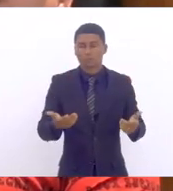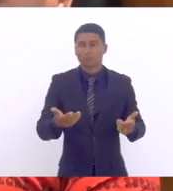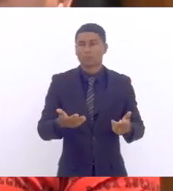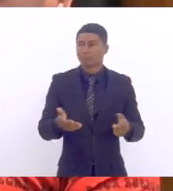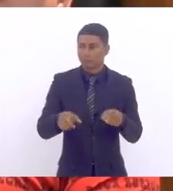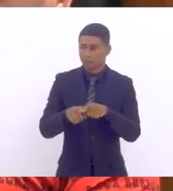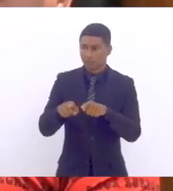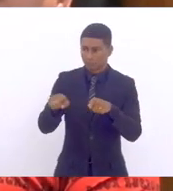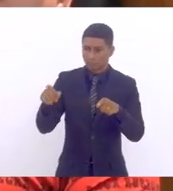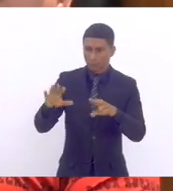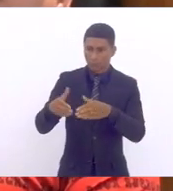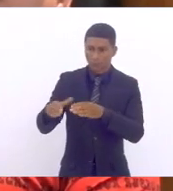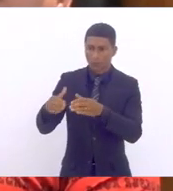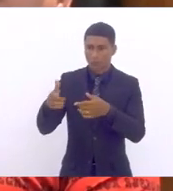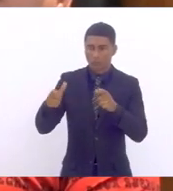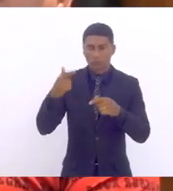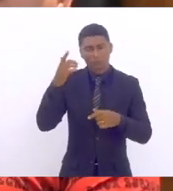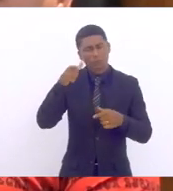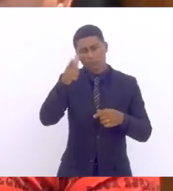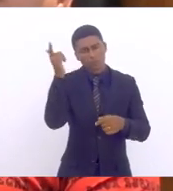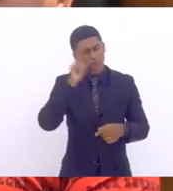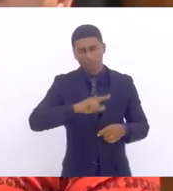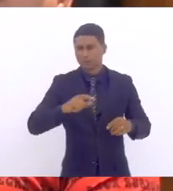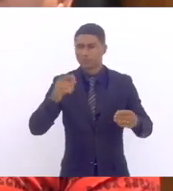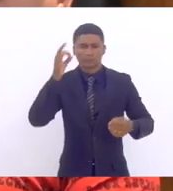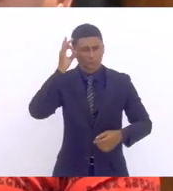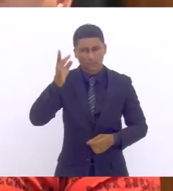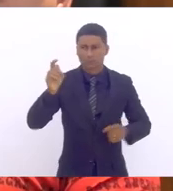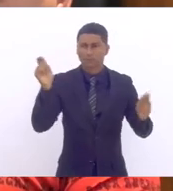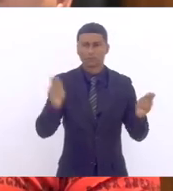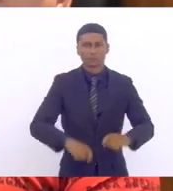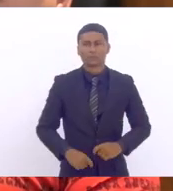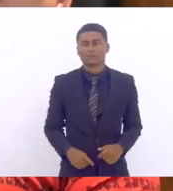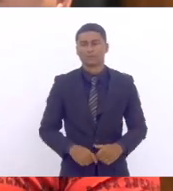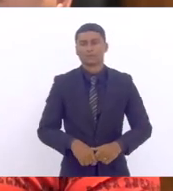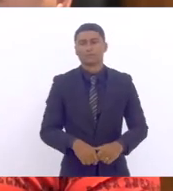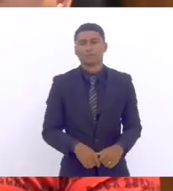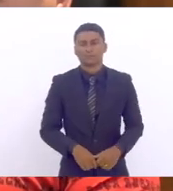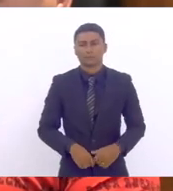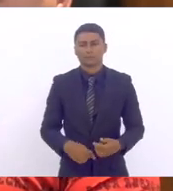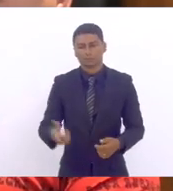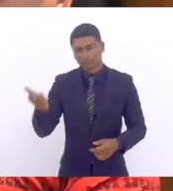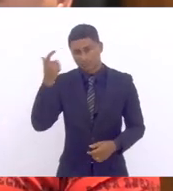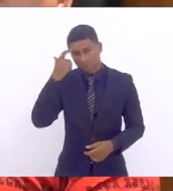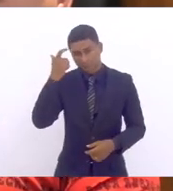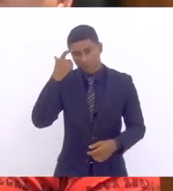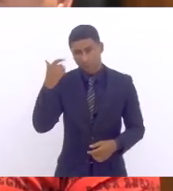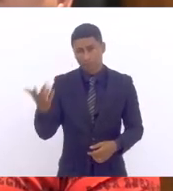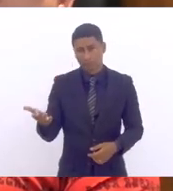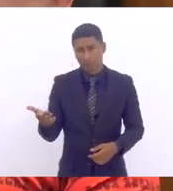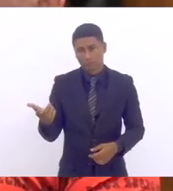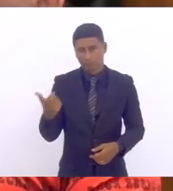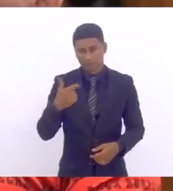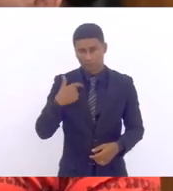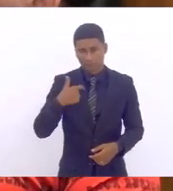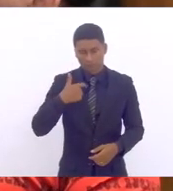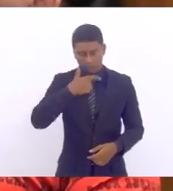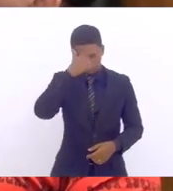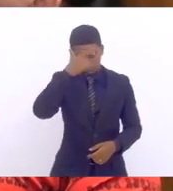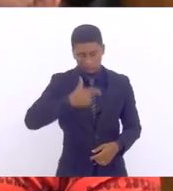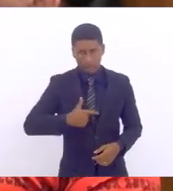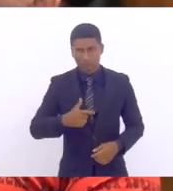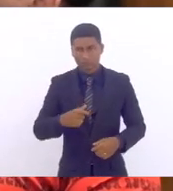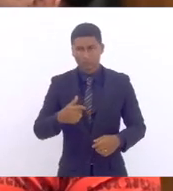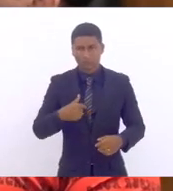aqui presente, consegue sem nenhuma dificuldade. Então é irracional pensar que eu, uma pessoa física, posso adquirir